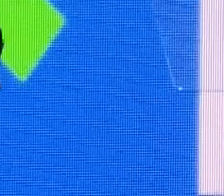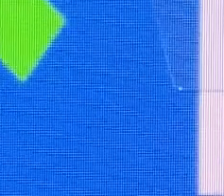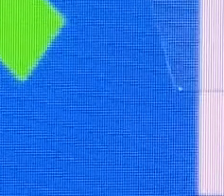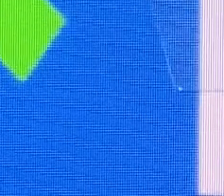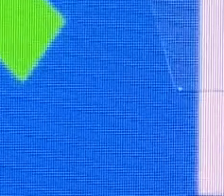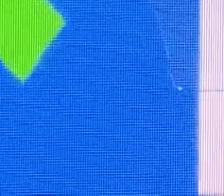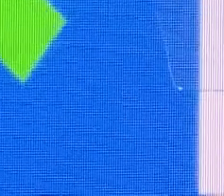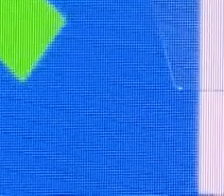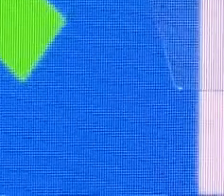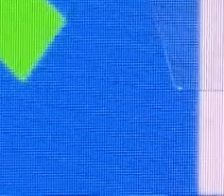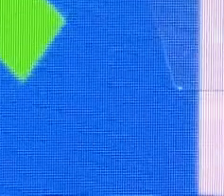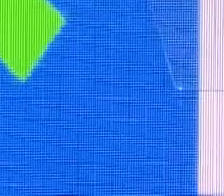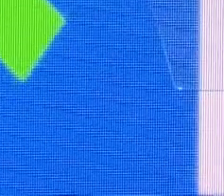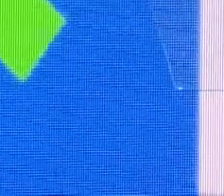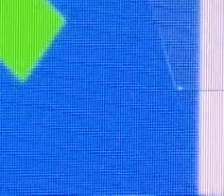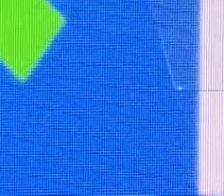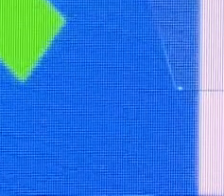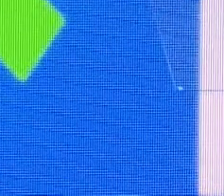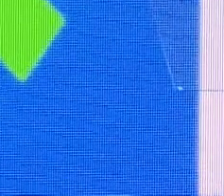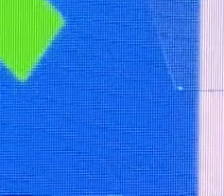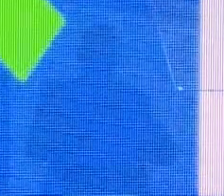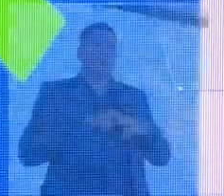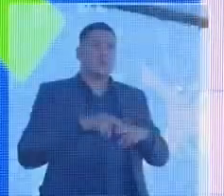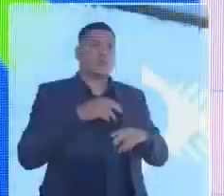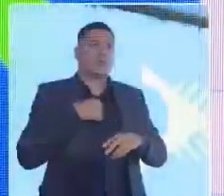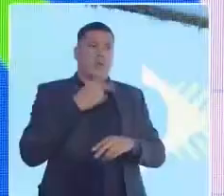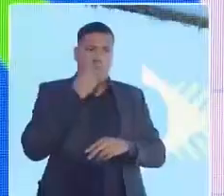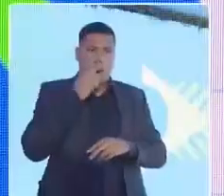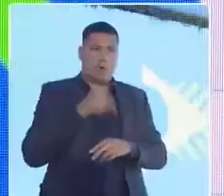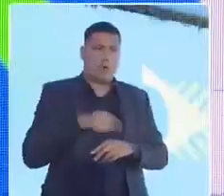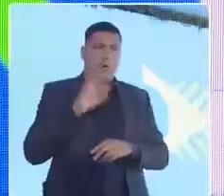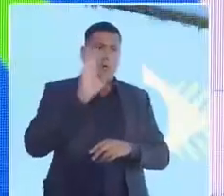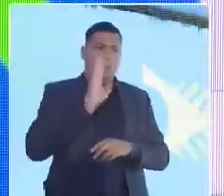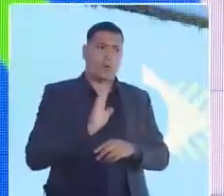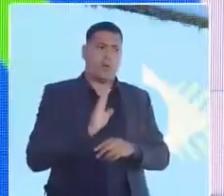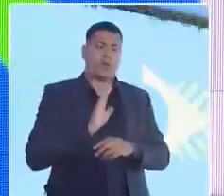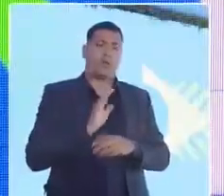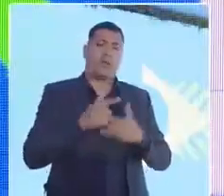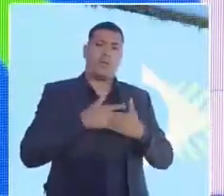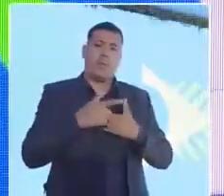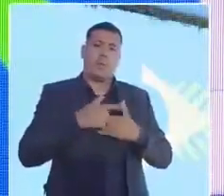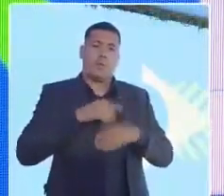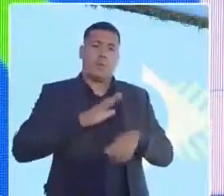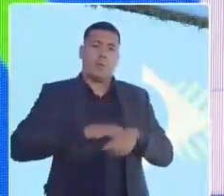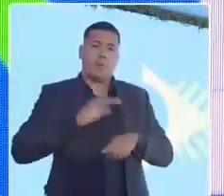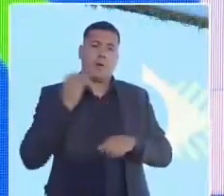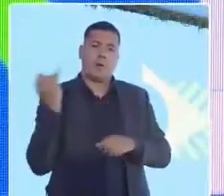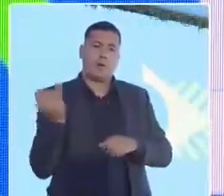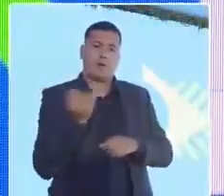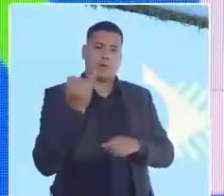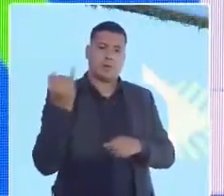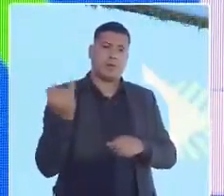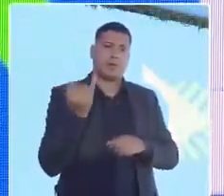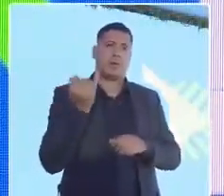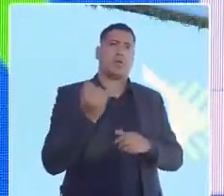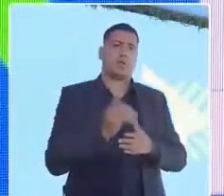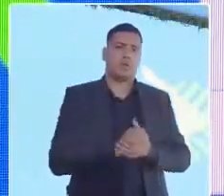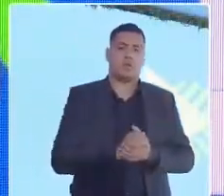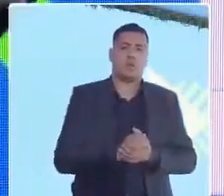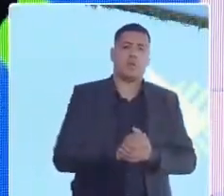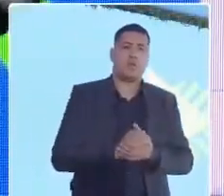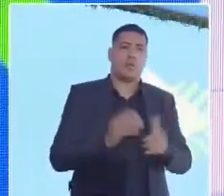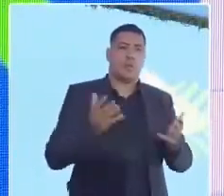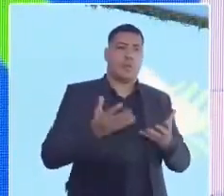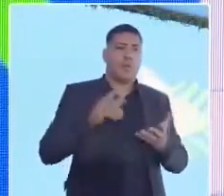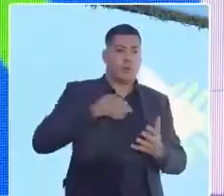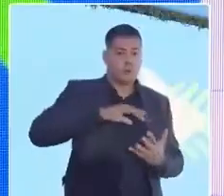razões pelas quais o papel do Brasil é importante e muito relevante hoje no mundo e